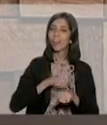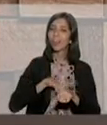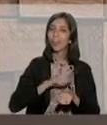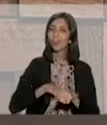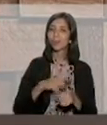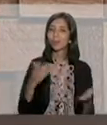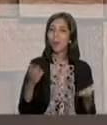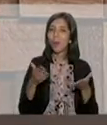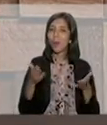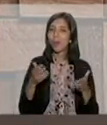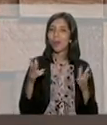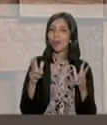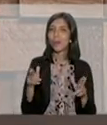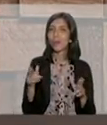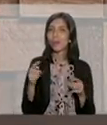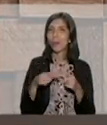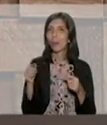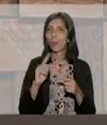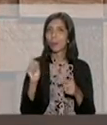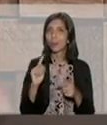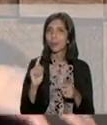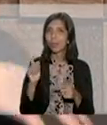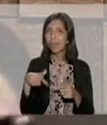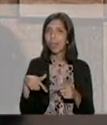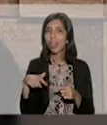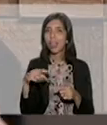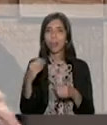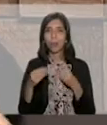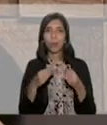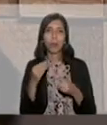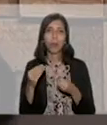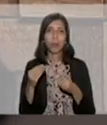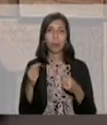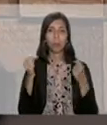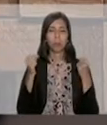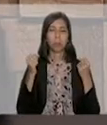naquele momento que a gente estava vivendo, que era a questão de vender os